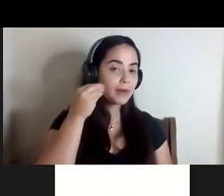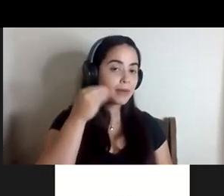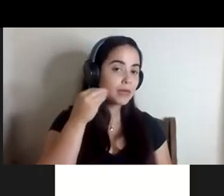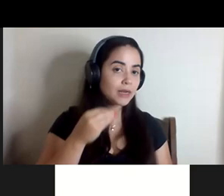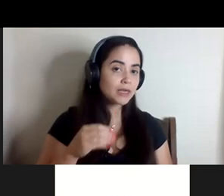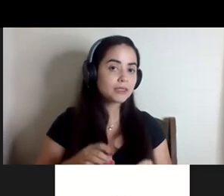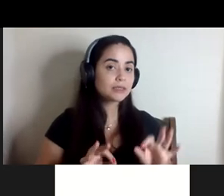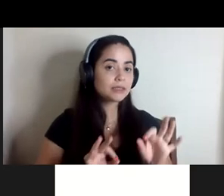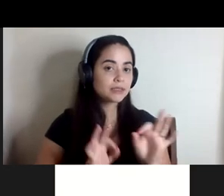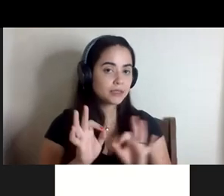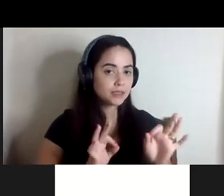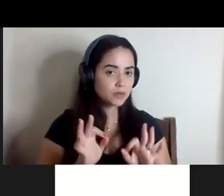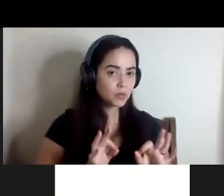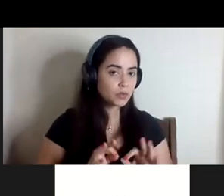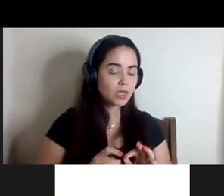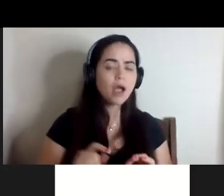especialistas?